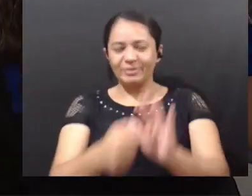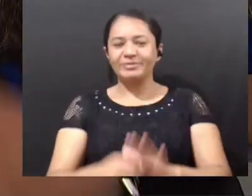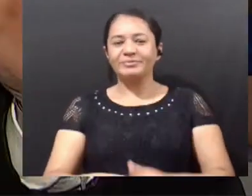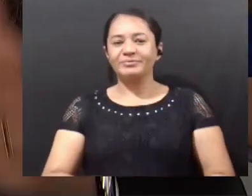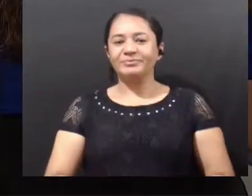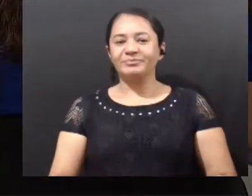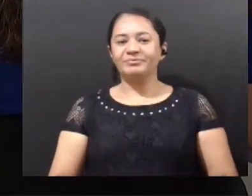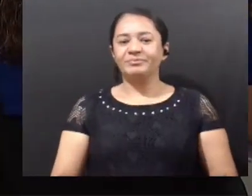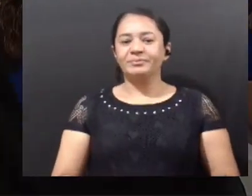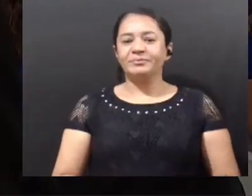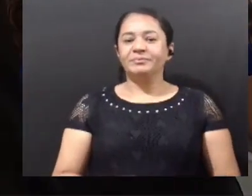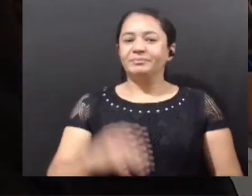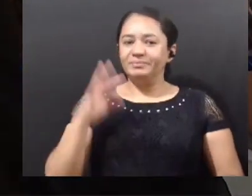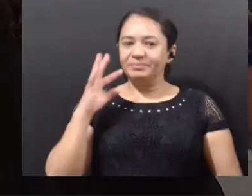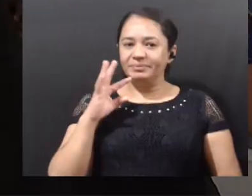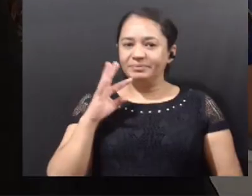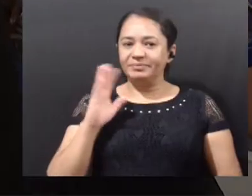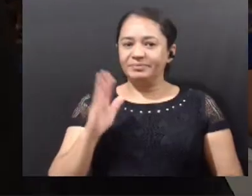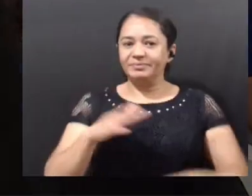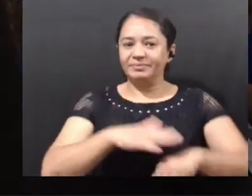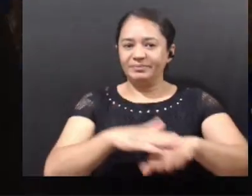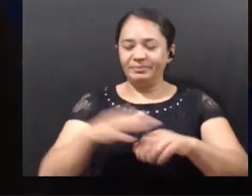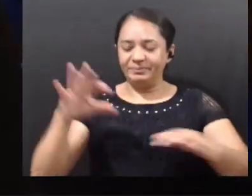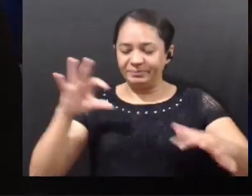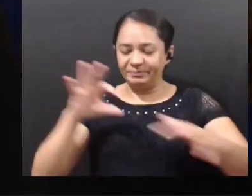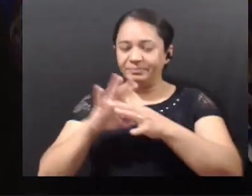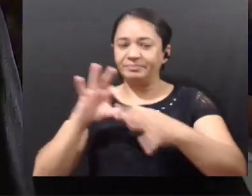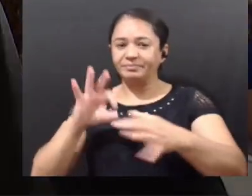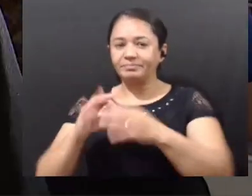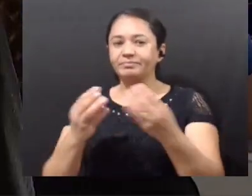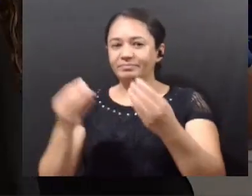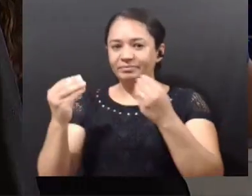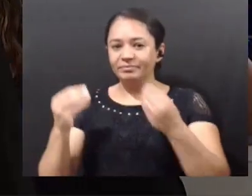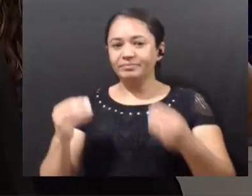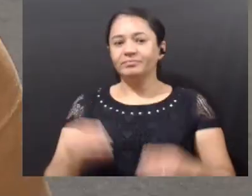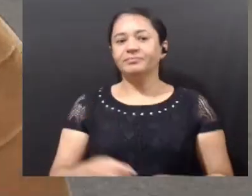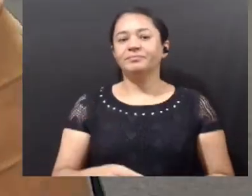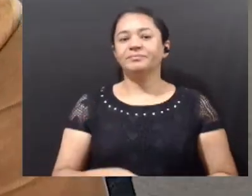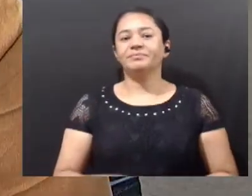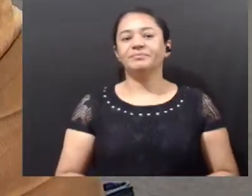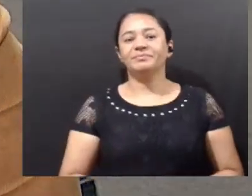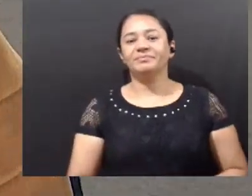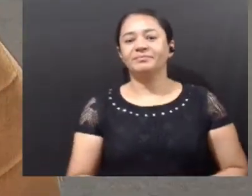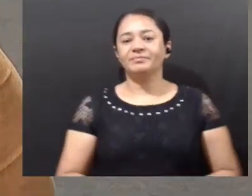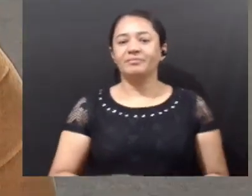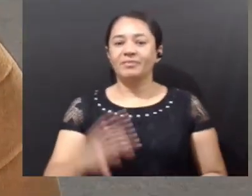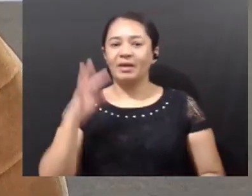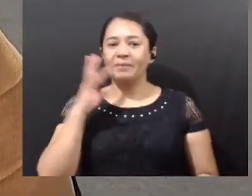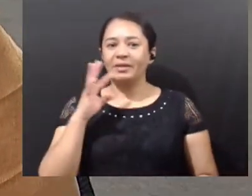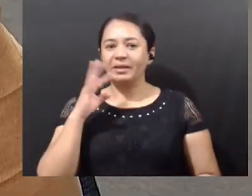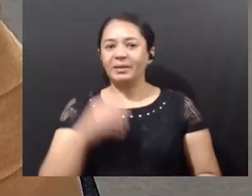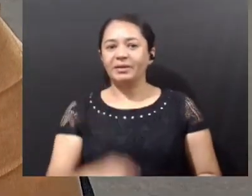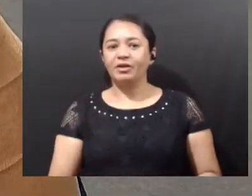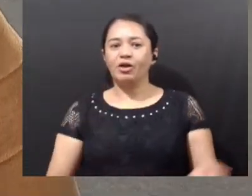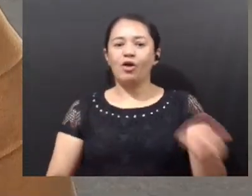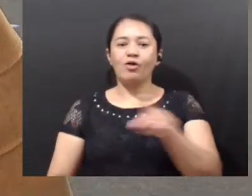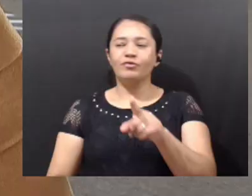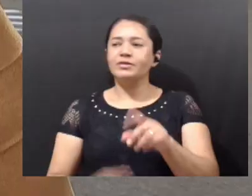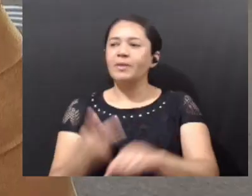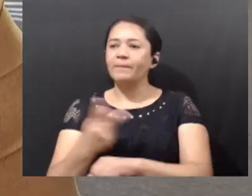gente já está fazendo bastante conexão, trazendo bastante insights também para o pessoal, tá sendo bem legal. O que você vem buscar em um evento como